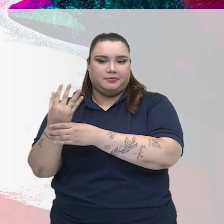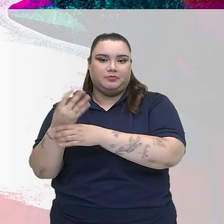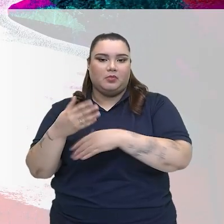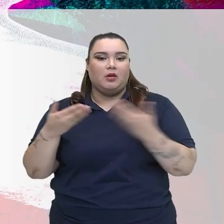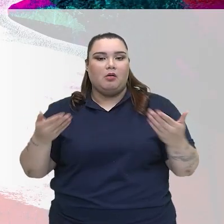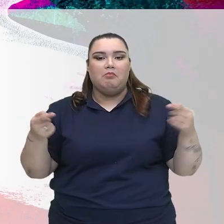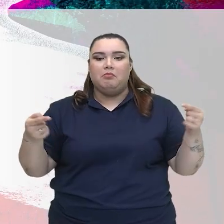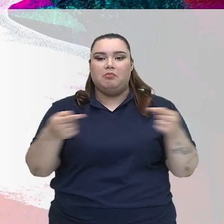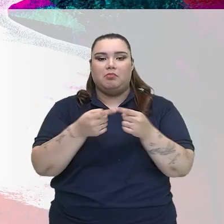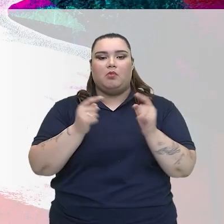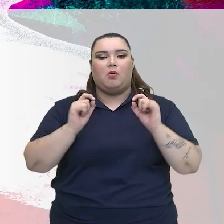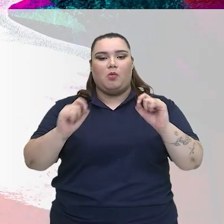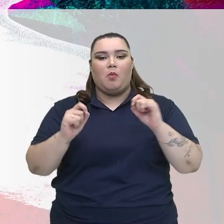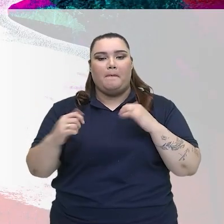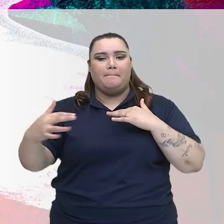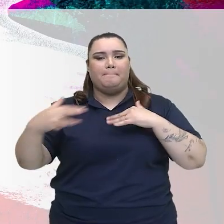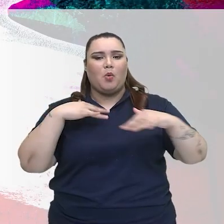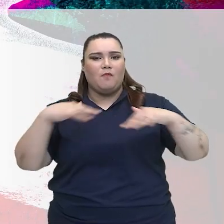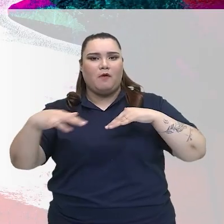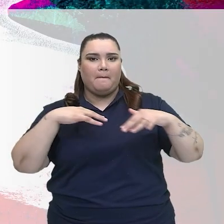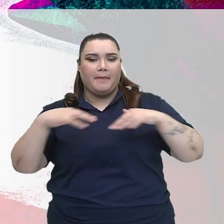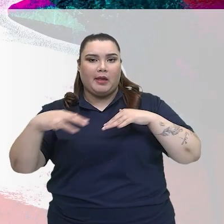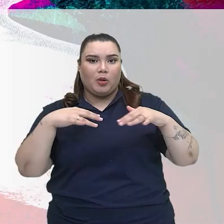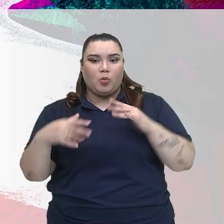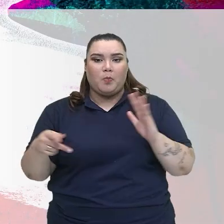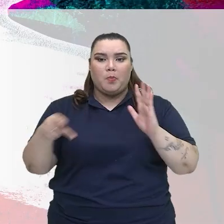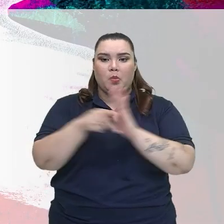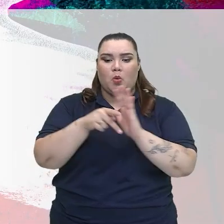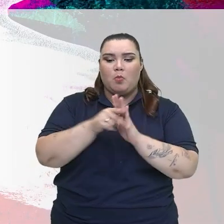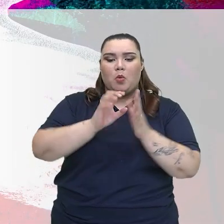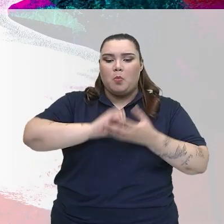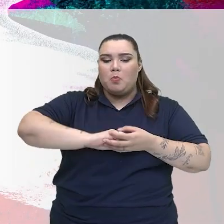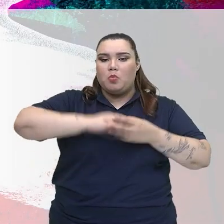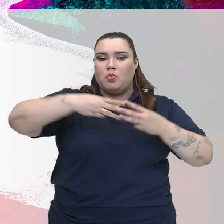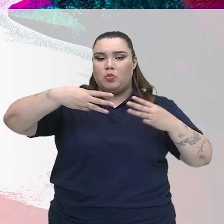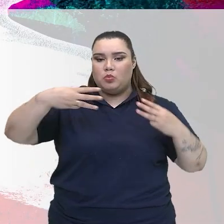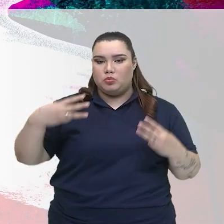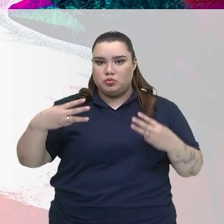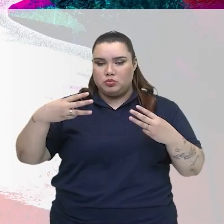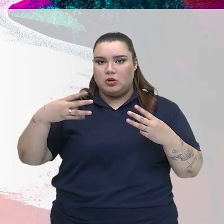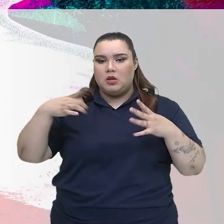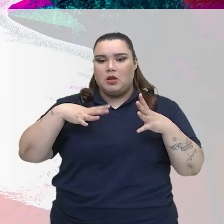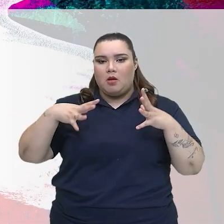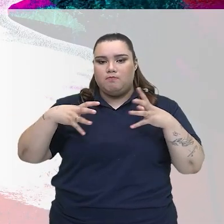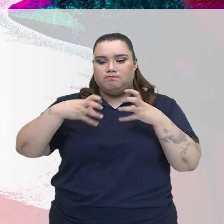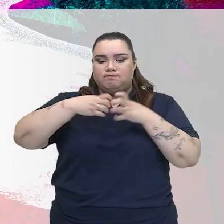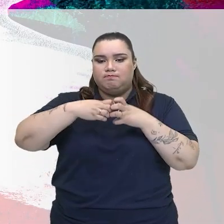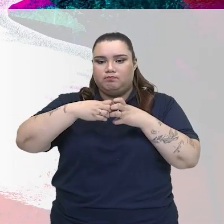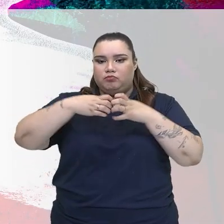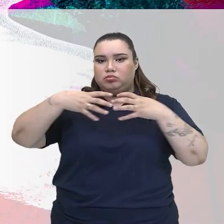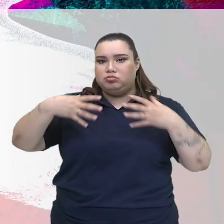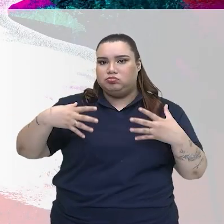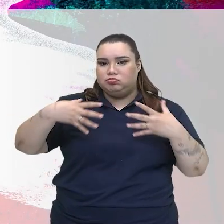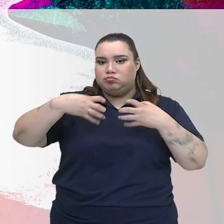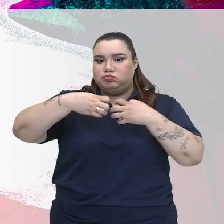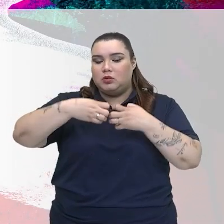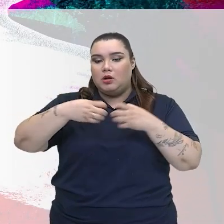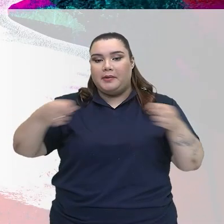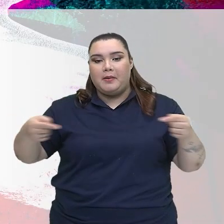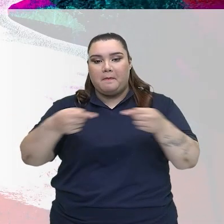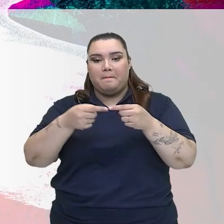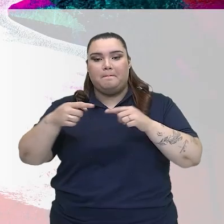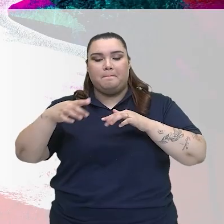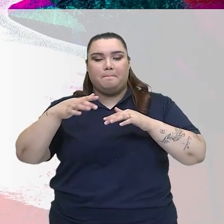estilo, que foi justamente o momento em que outros estilos foram surgindo. E consiste em contrair e relaxar os